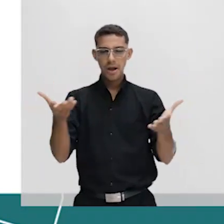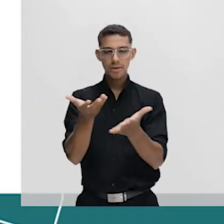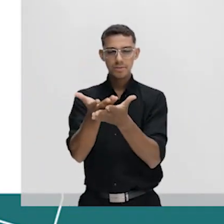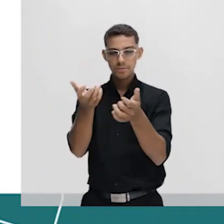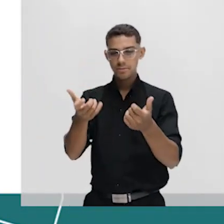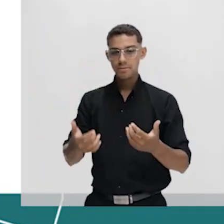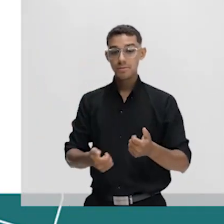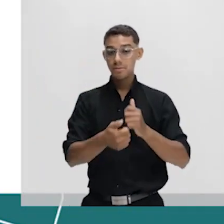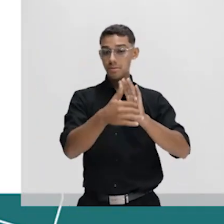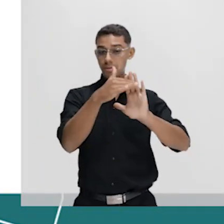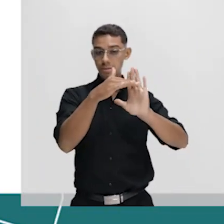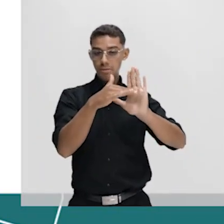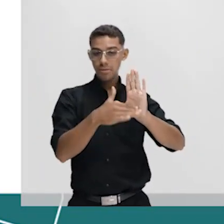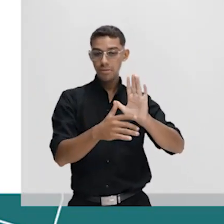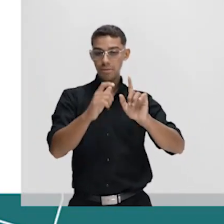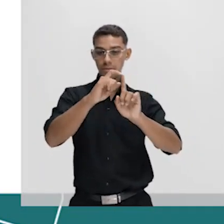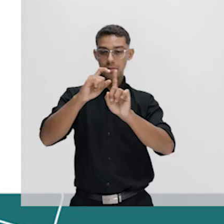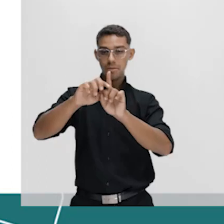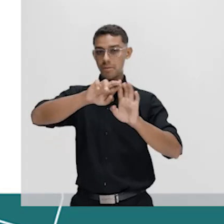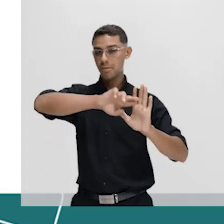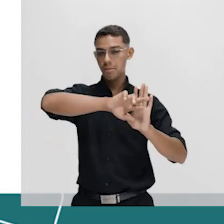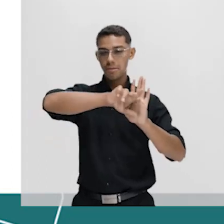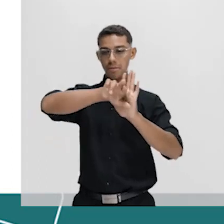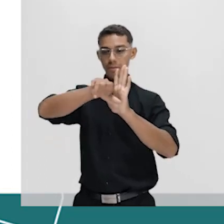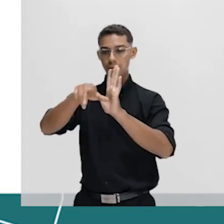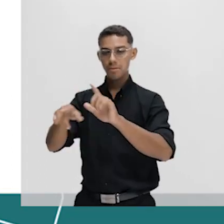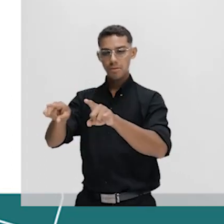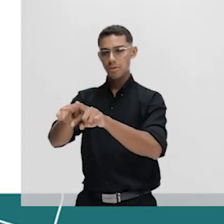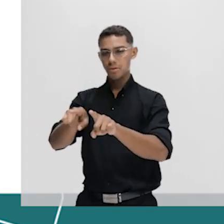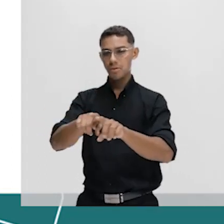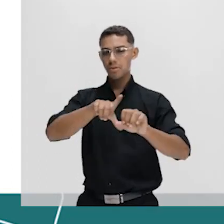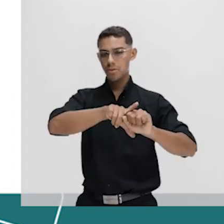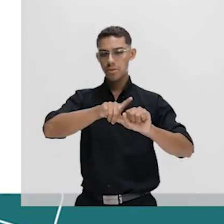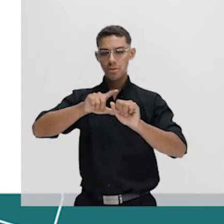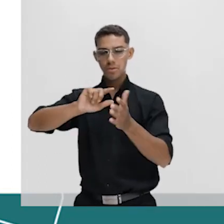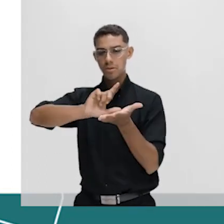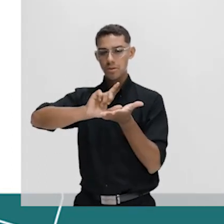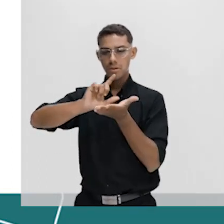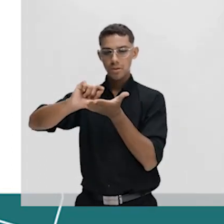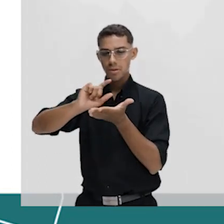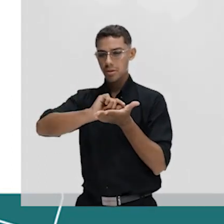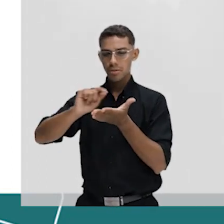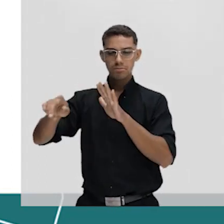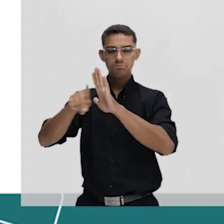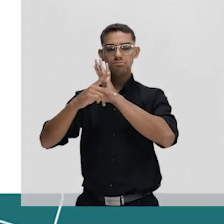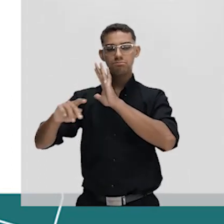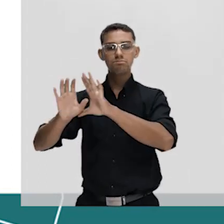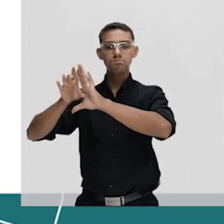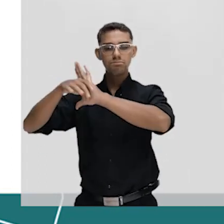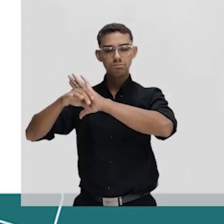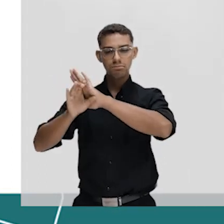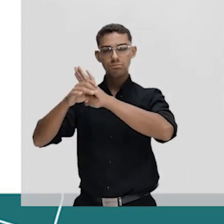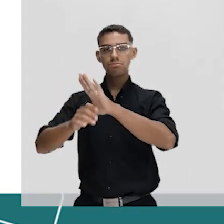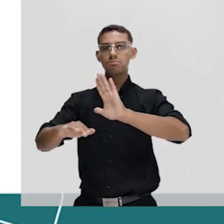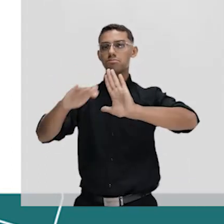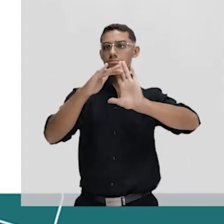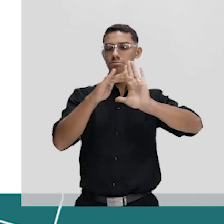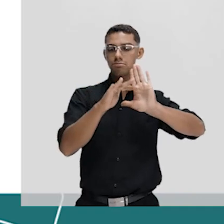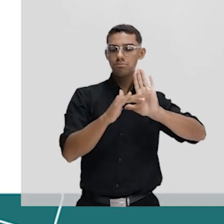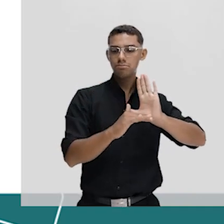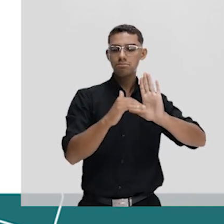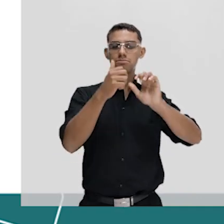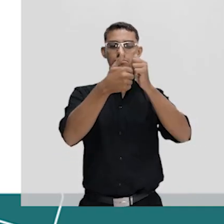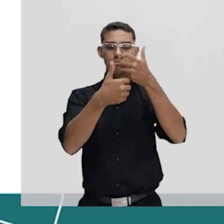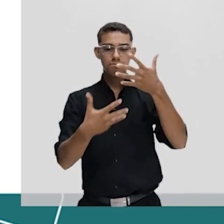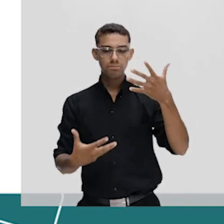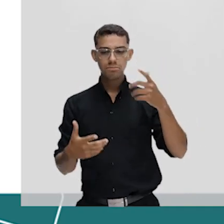um pouquinho sobre o seu conceito, classificação e também sobre a sua função. Então, se vocês forem lá na plataforma Gonçalves Dias, vocês